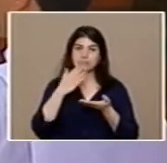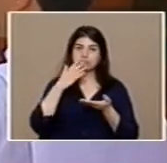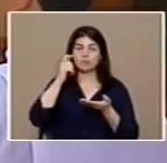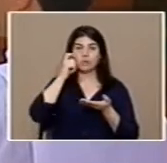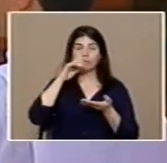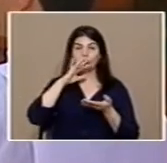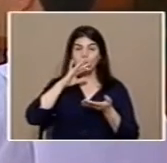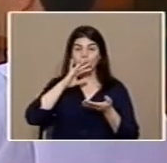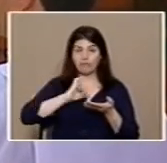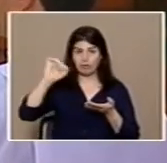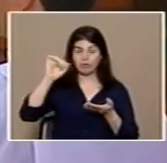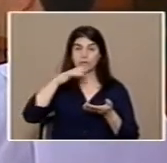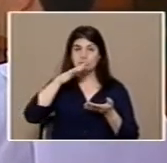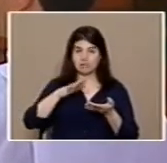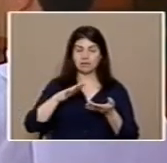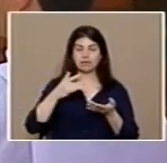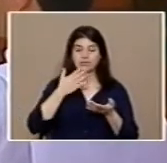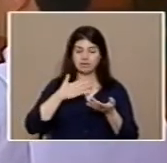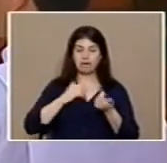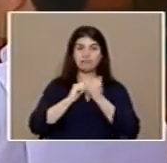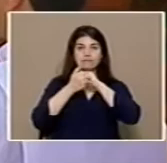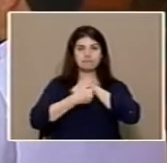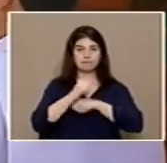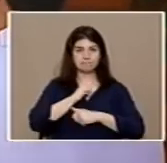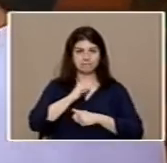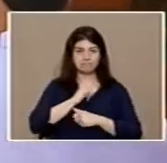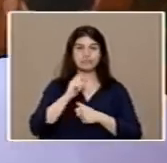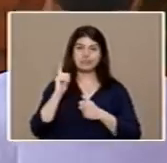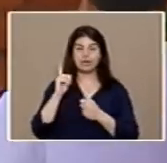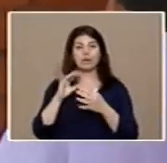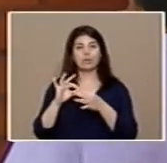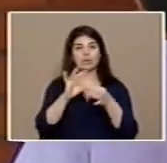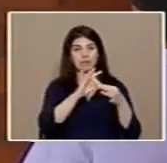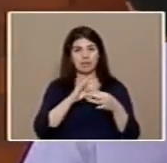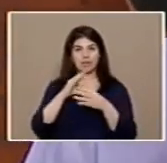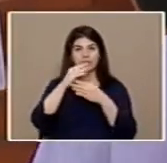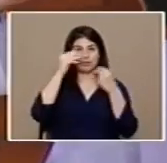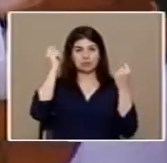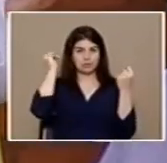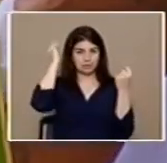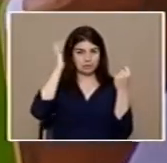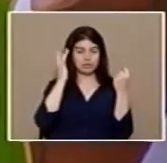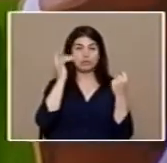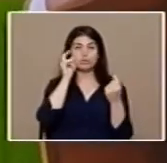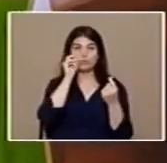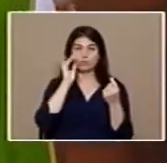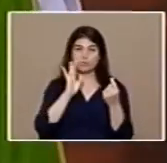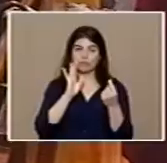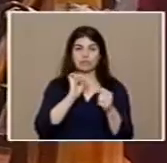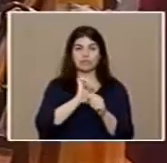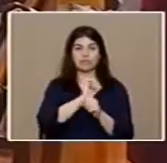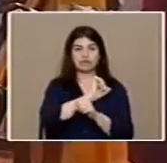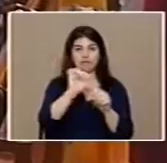ele que é Deus convosco na unidade do Espírito Santo o senhor esteja convosco